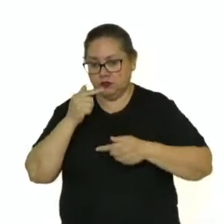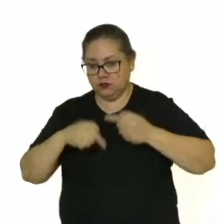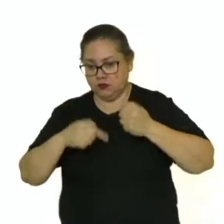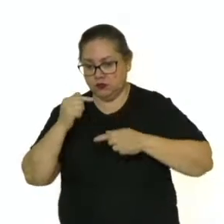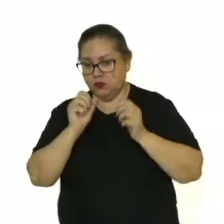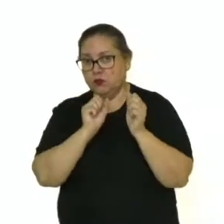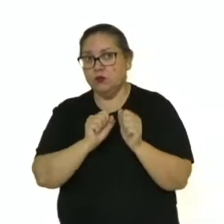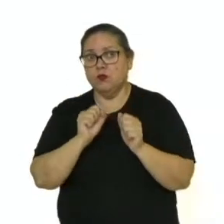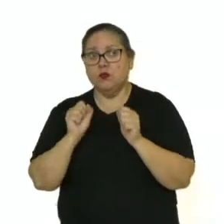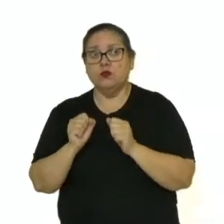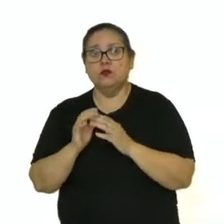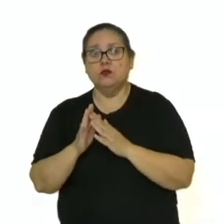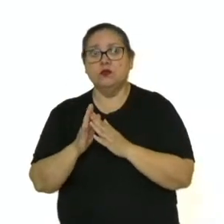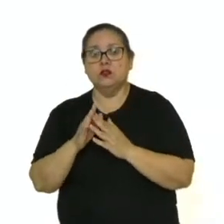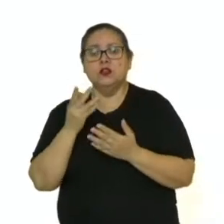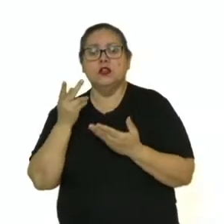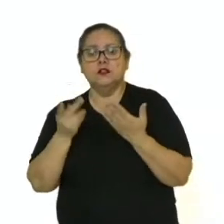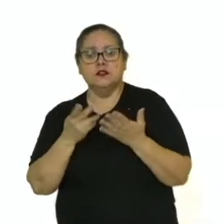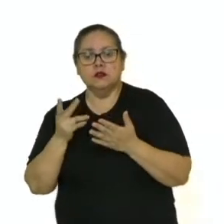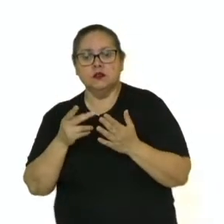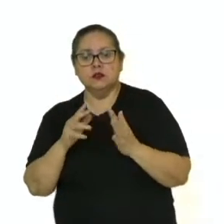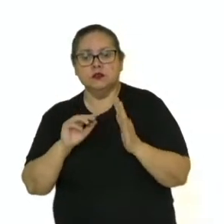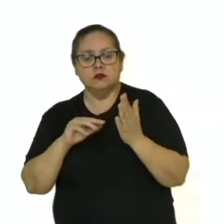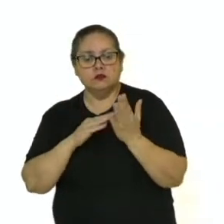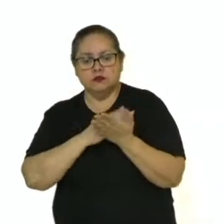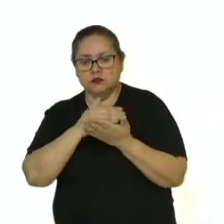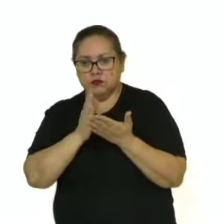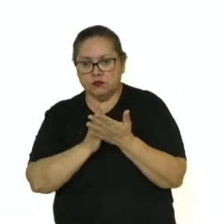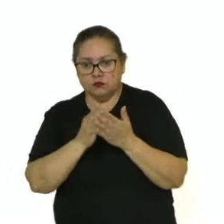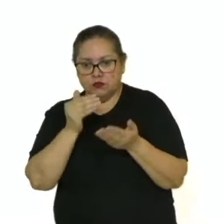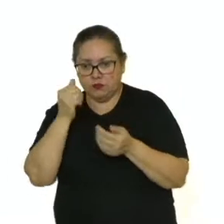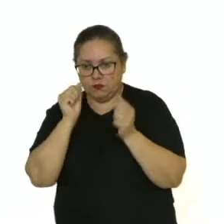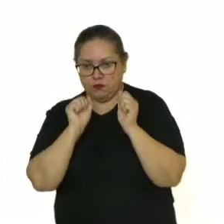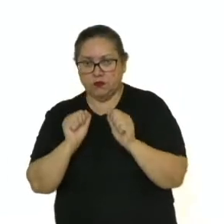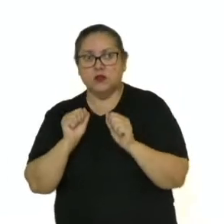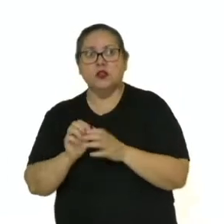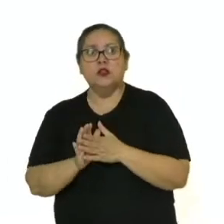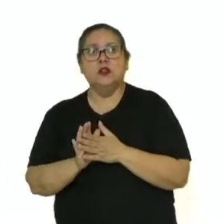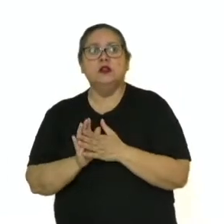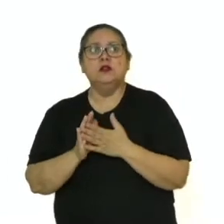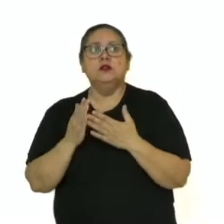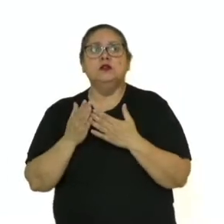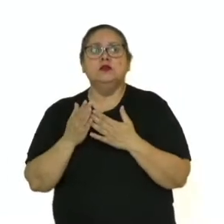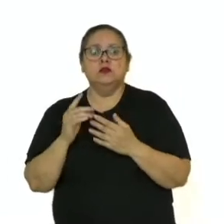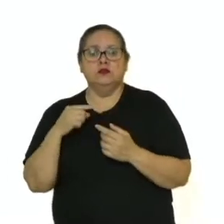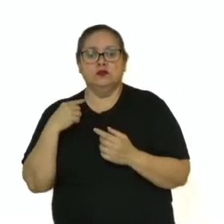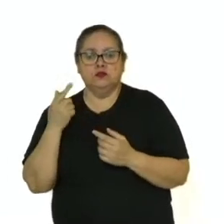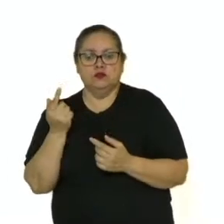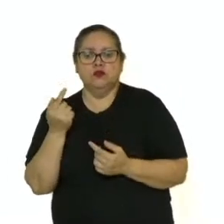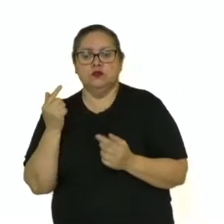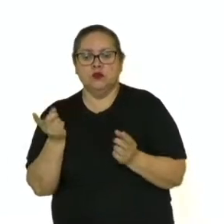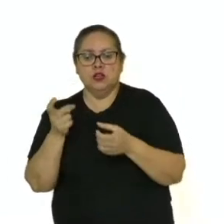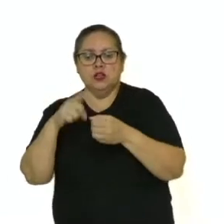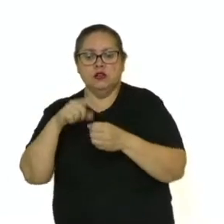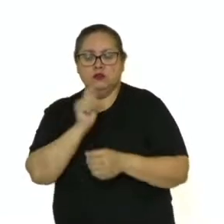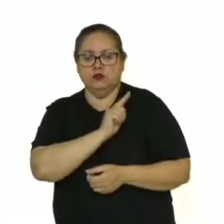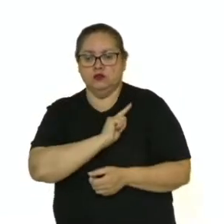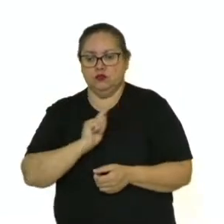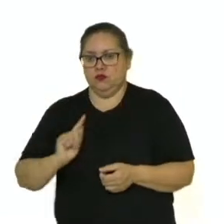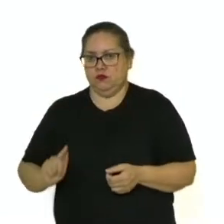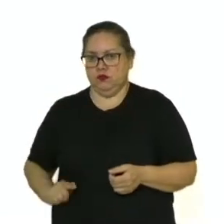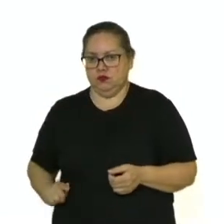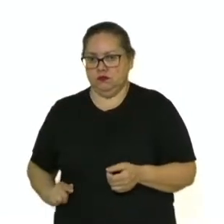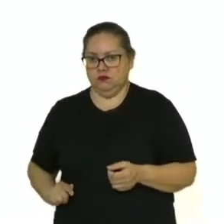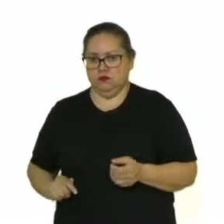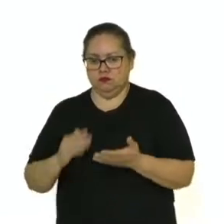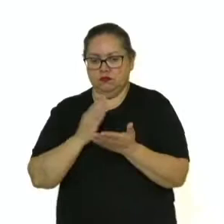poder é recorrentemente relacionado à divisão de poderes. Nos governos, aquilo que a gente conhece muito bem,